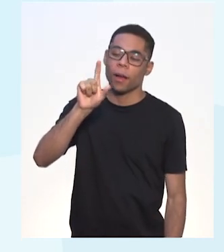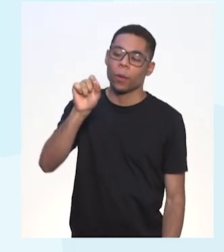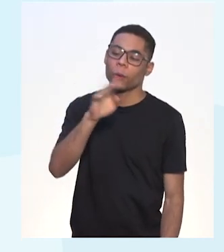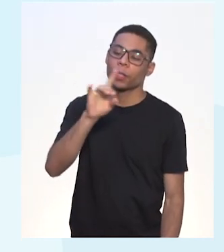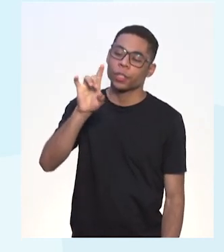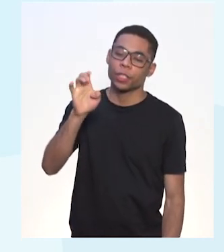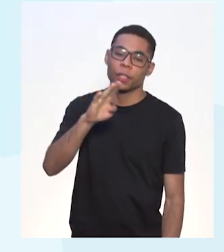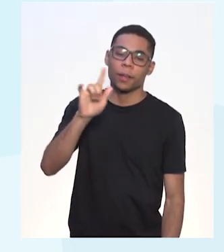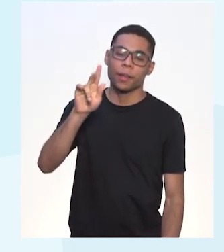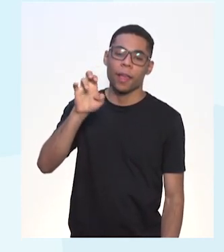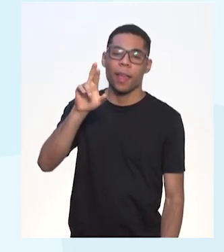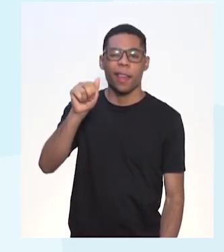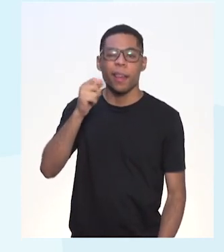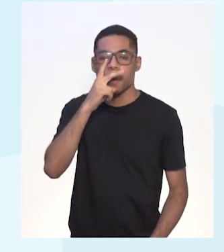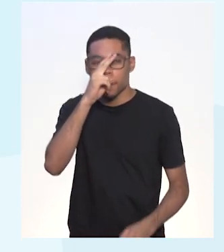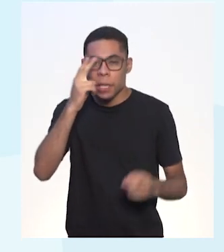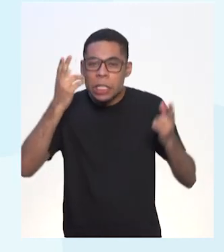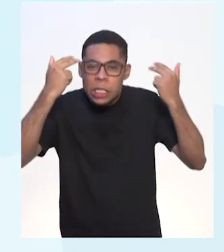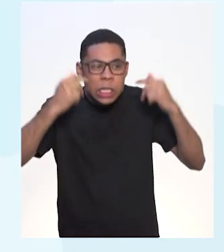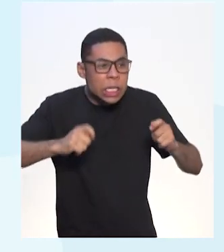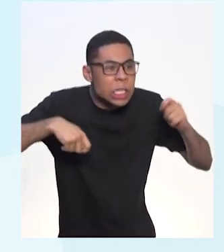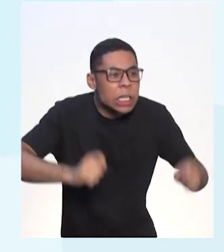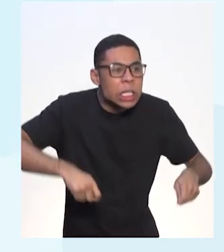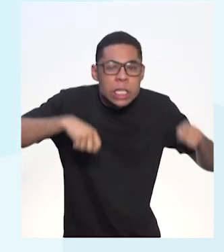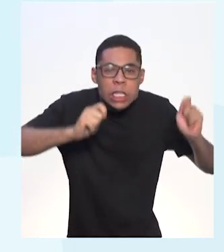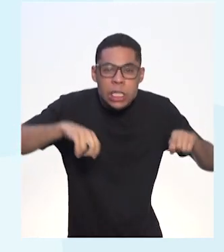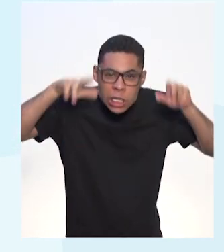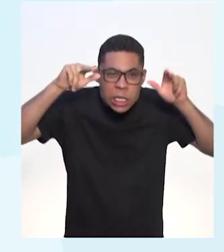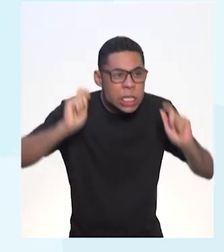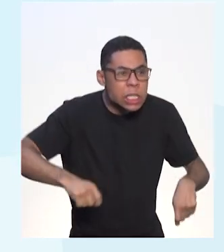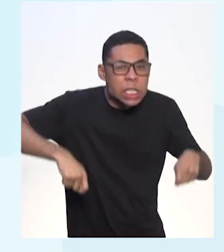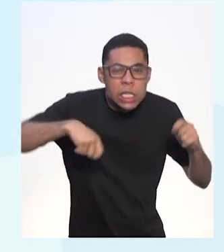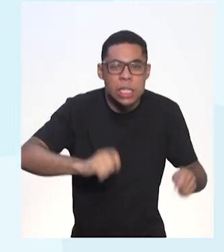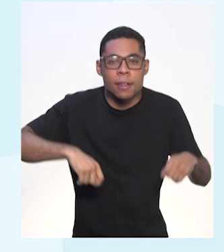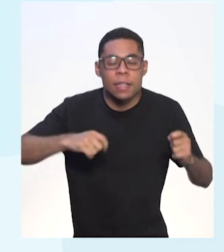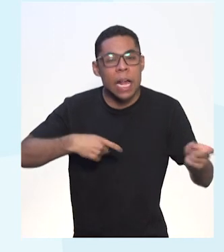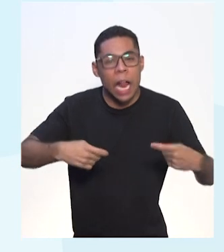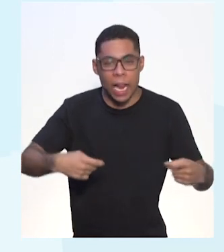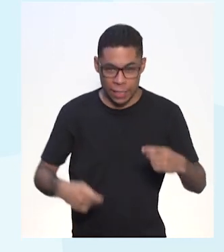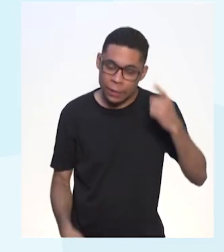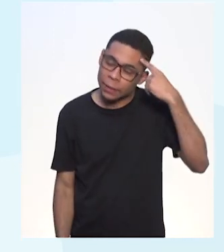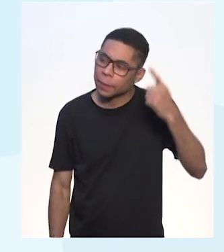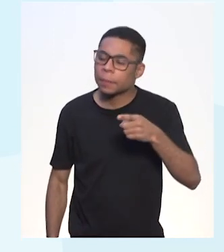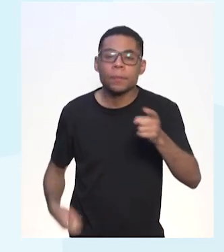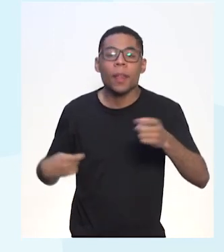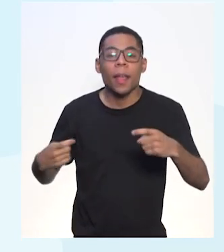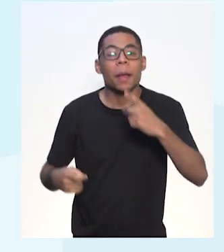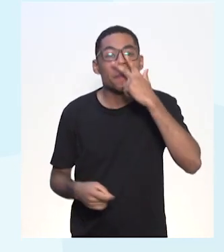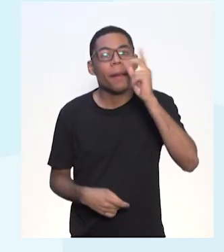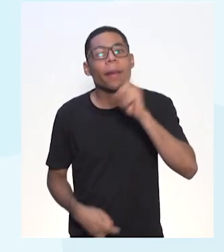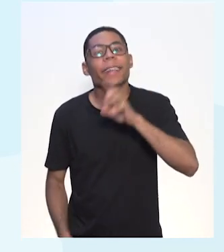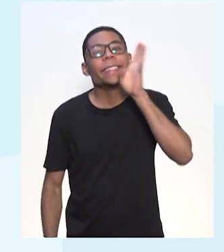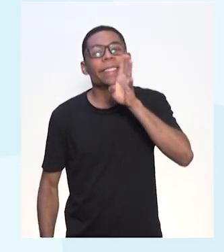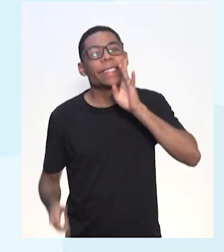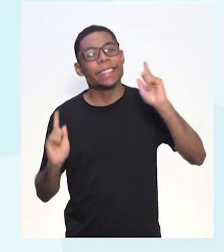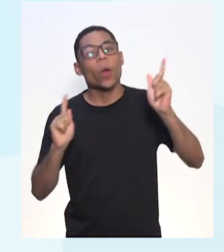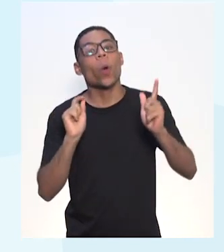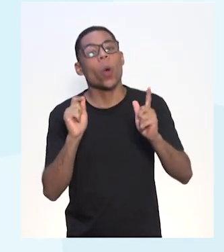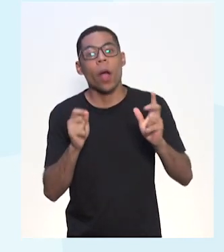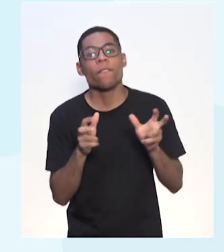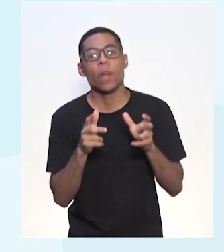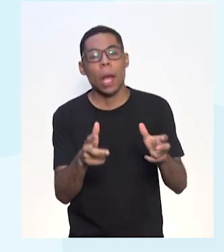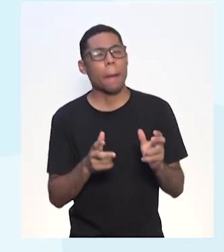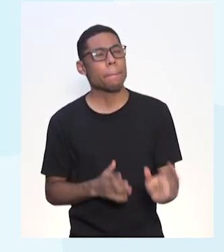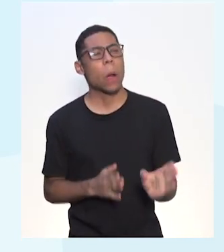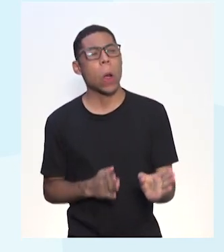Porque a guerra aqui não é romantizada. Gente, guerra talvez seja legal em videogame, viu? Mas quando a